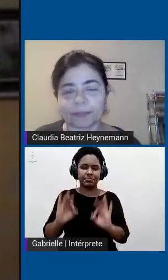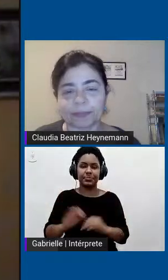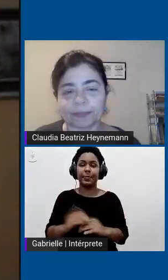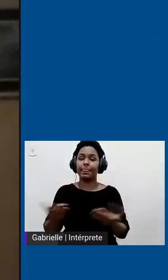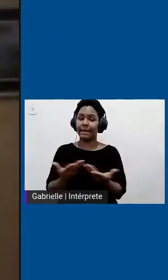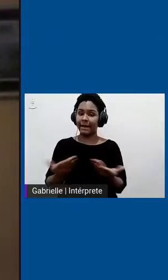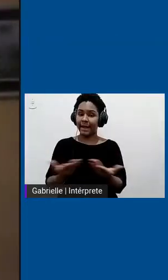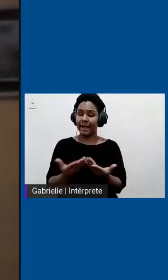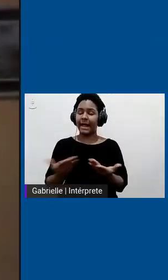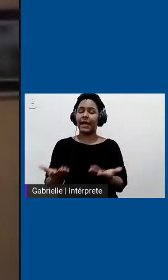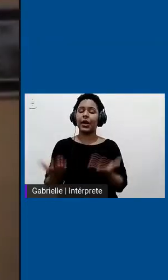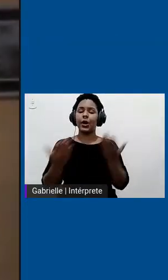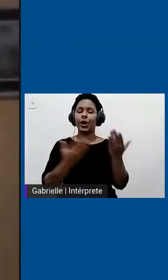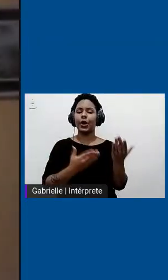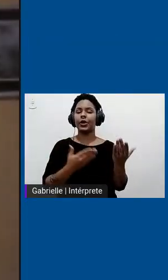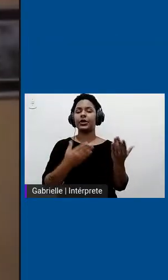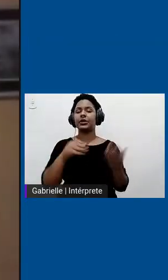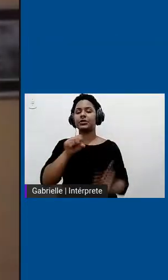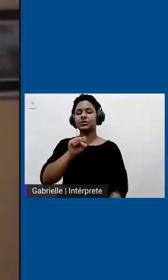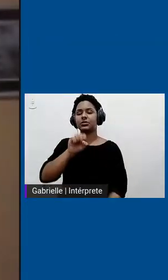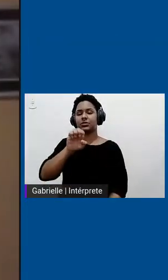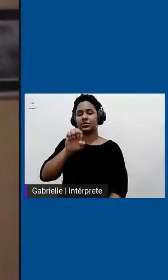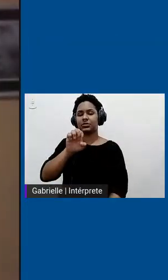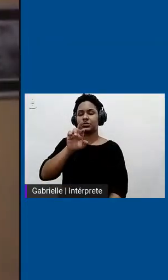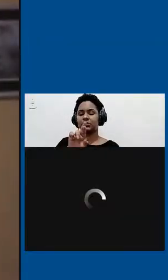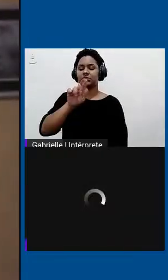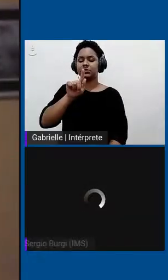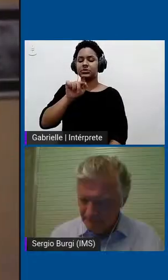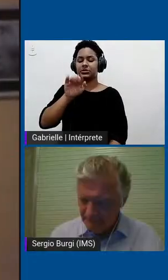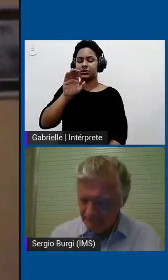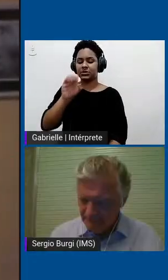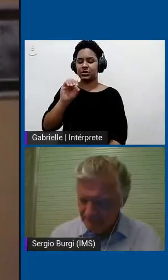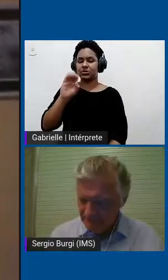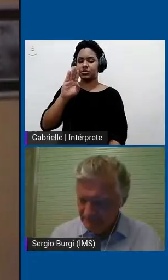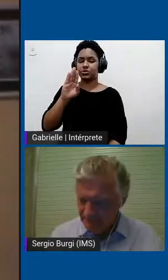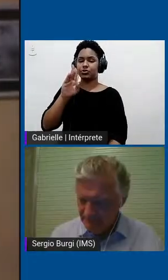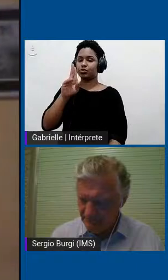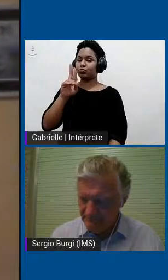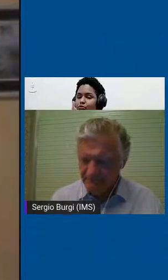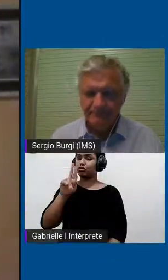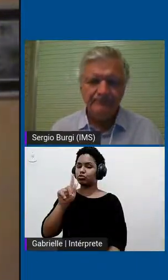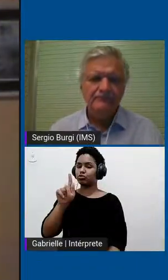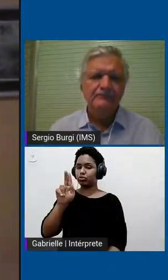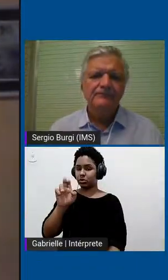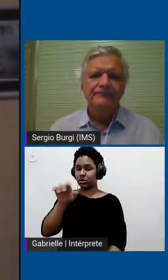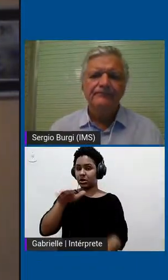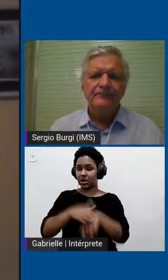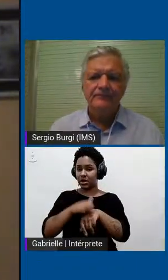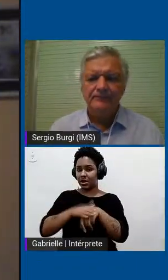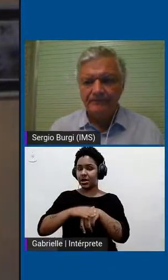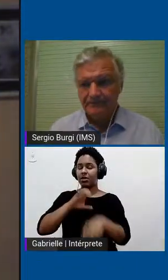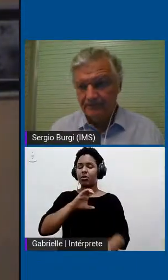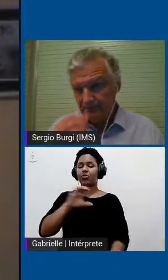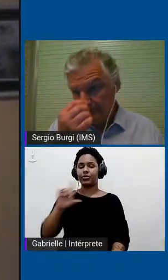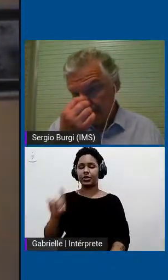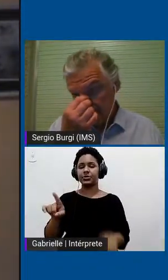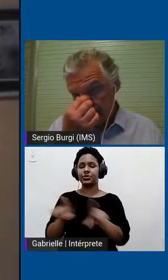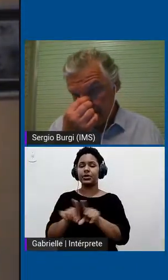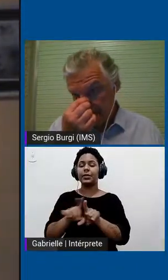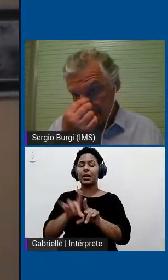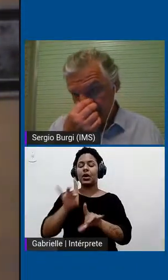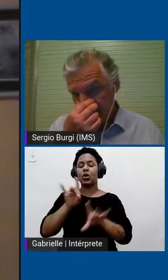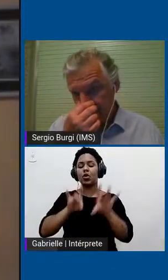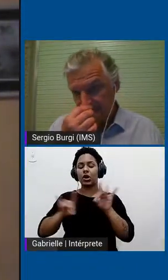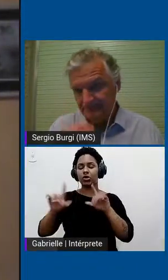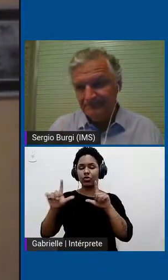então, agora a palavra para o Sérgio Burg. O Sérgio é coordenador e curador de fotografia do